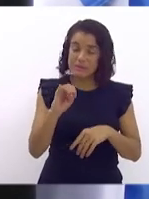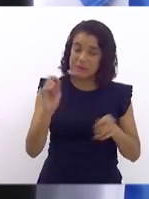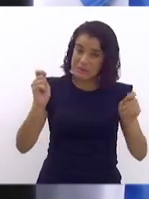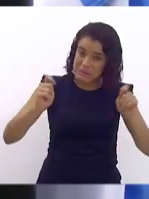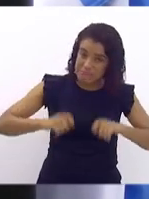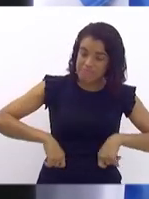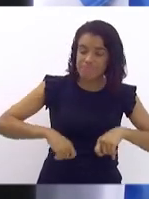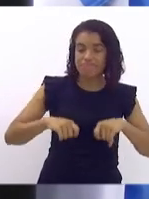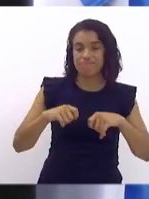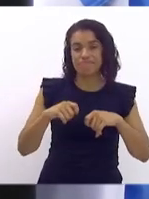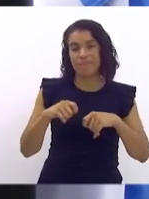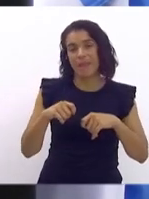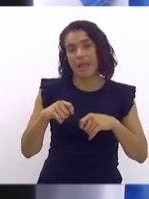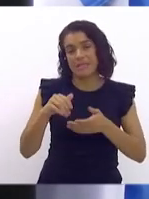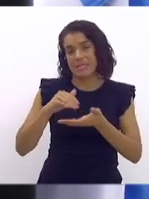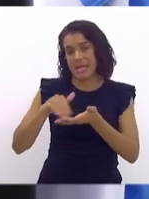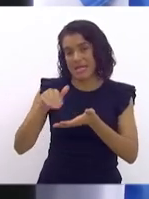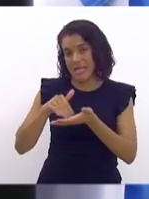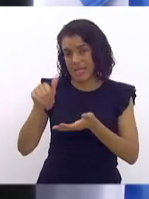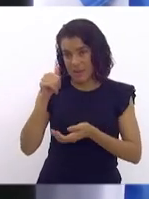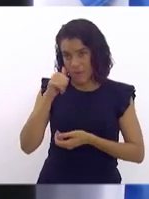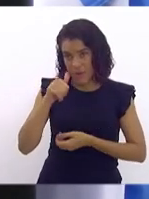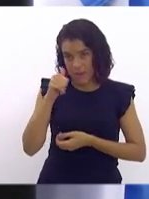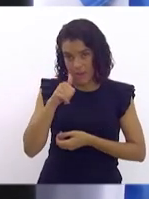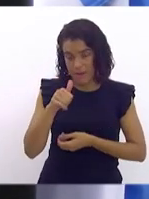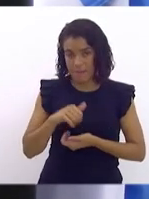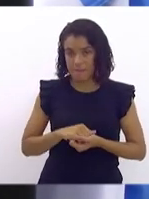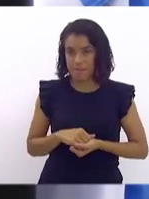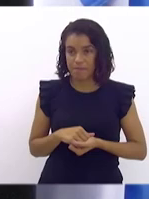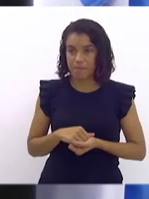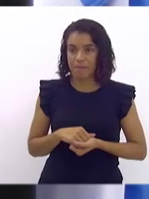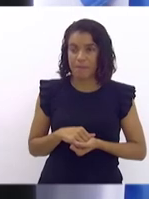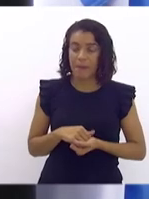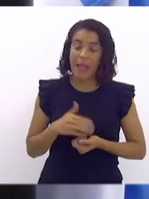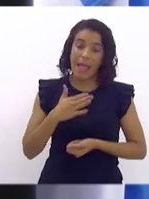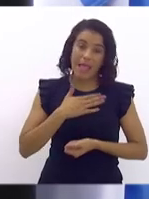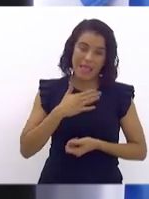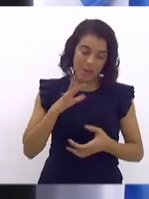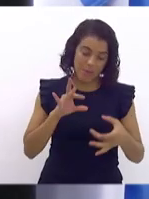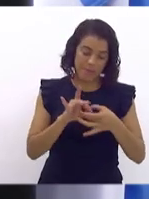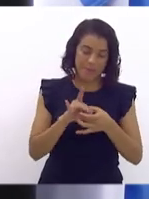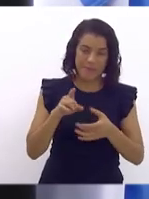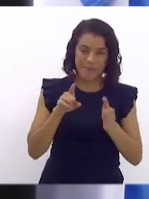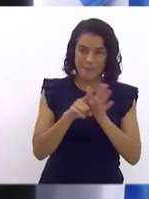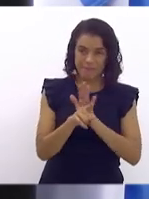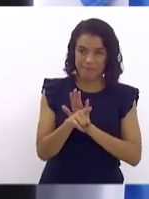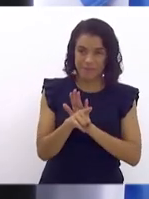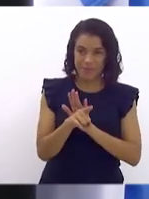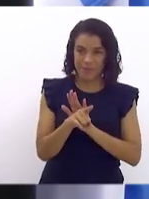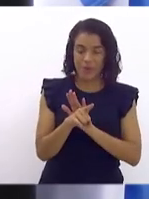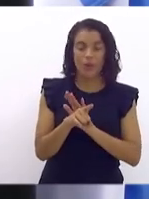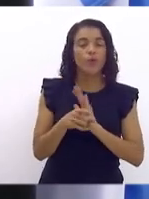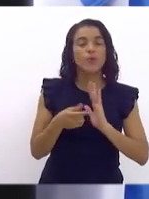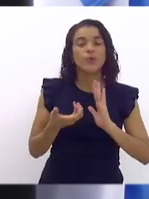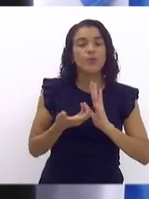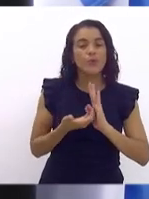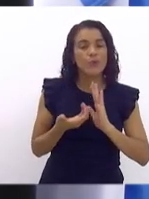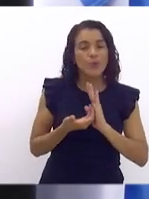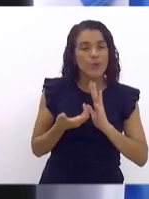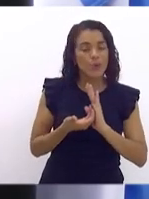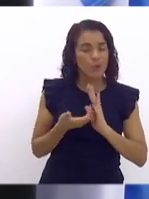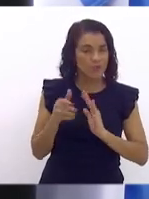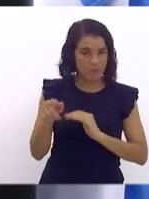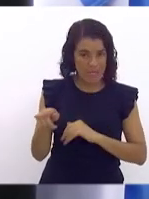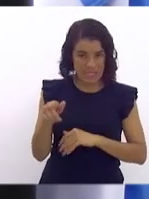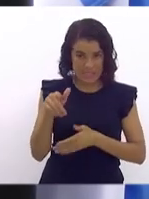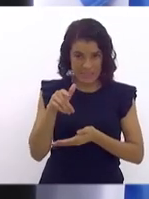essa Secretaria da Mulher, né? E se aí já é a minha pergunta, no caso do Congresso Nacional, essa Secretaria